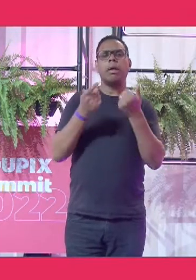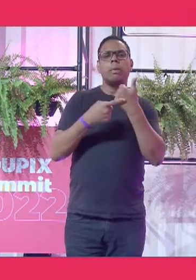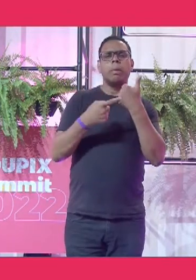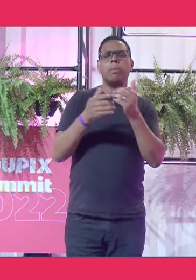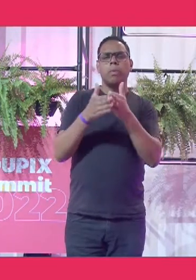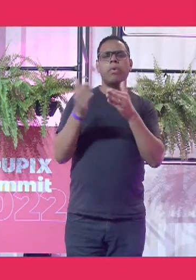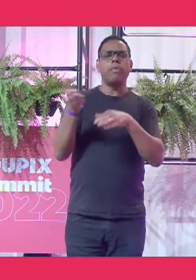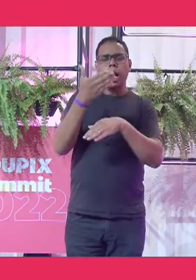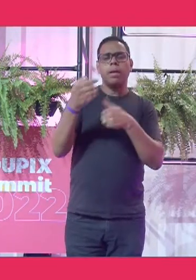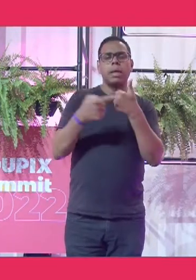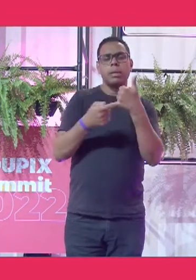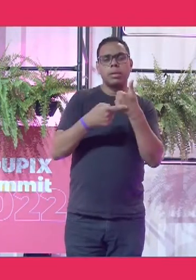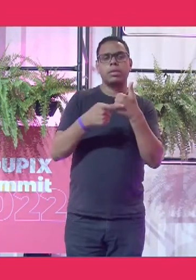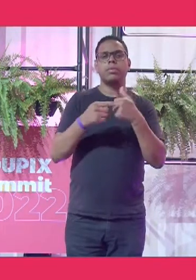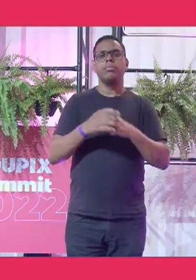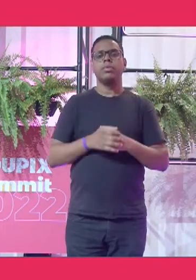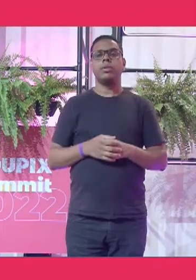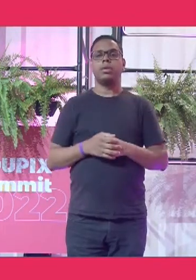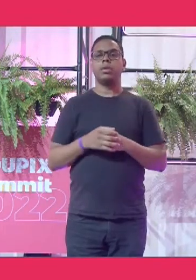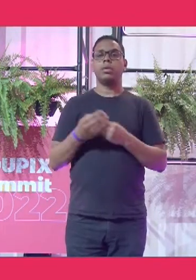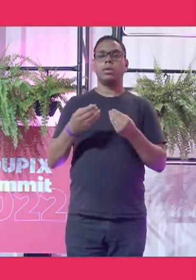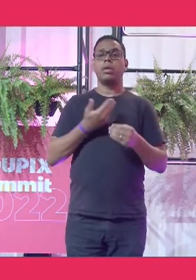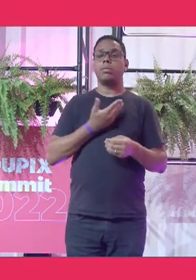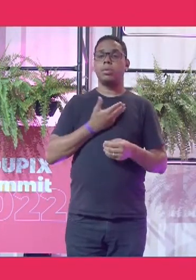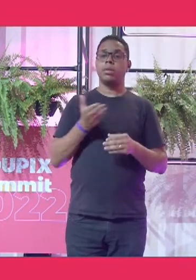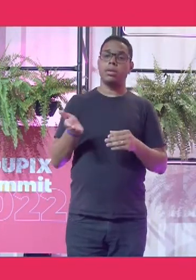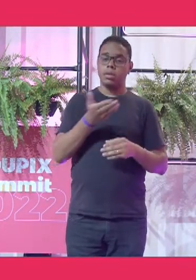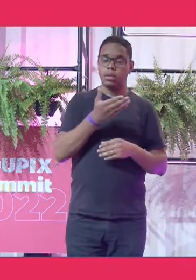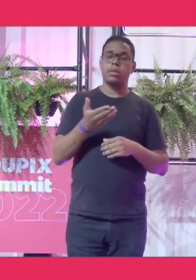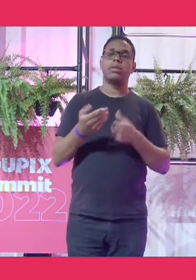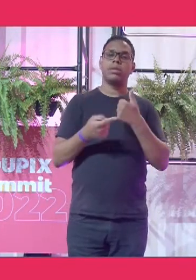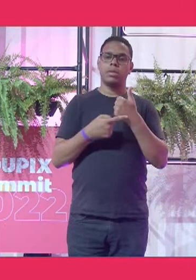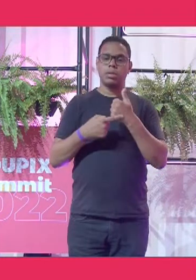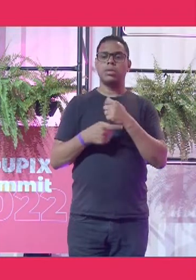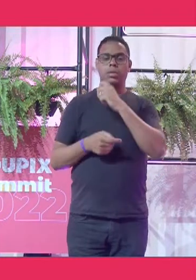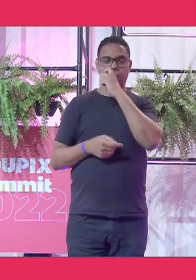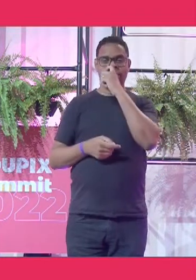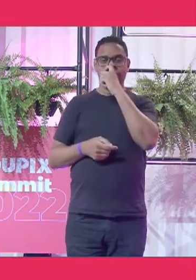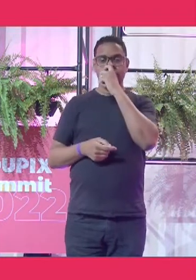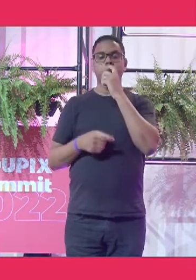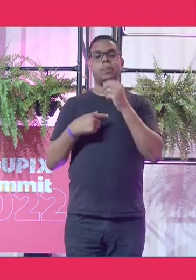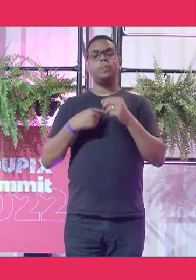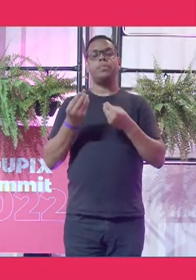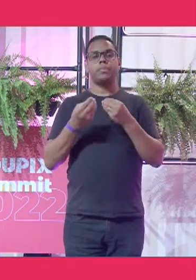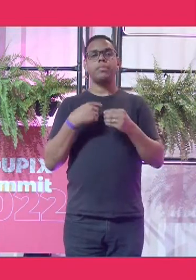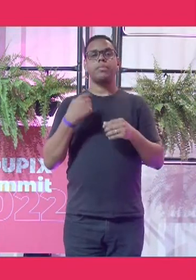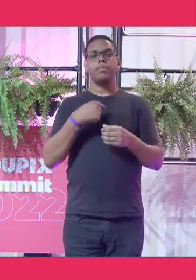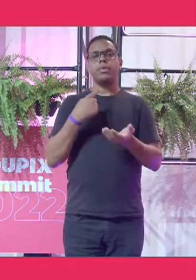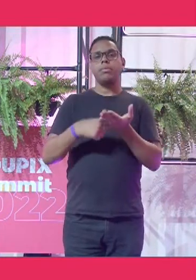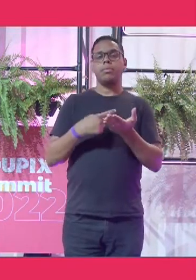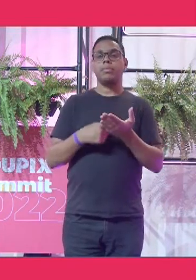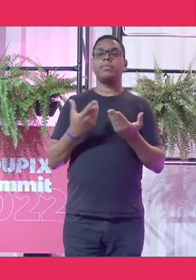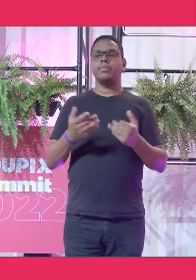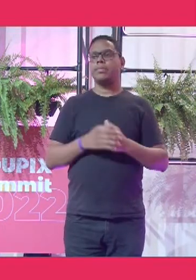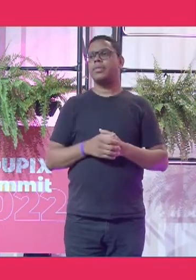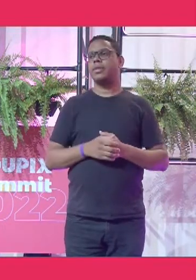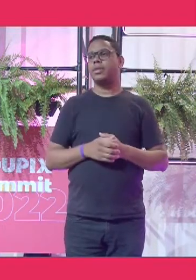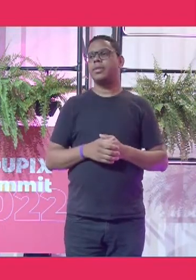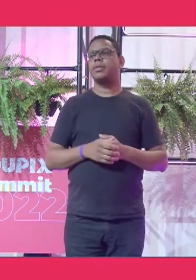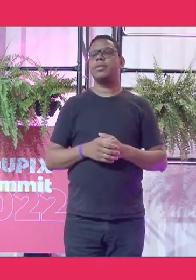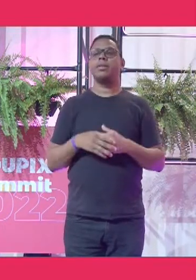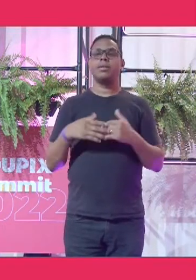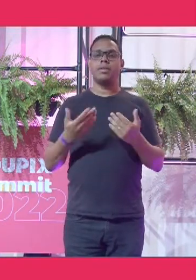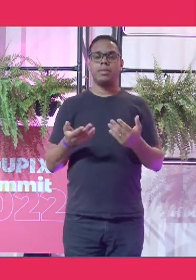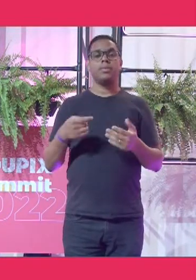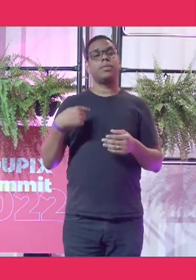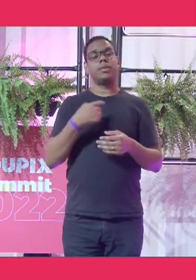like. Vai lá, não. Aí você posta nos melhores amigos, tipo, amigos, vamos lá. Então. Tipo assim, vamos combinar que a gente faz isso, galera. Então